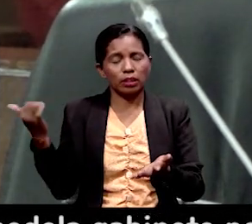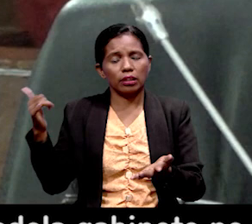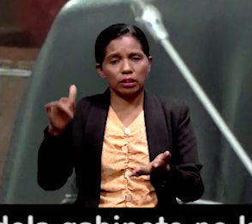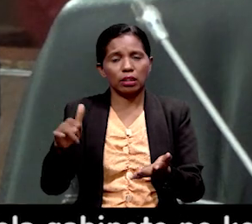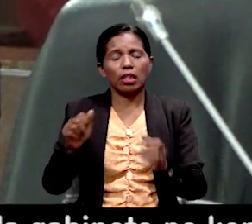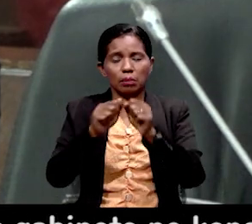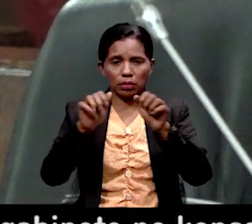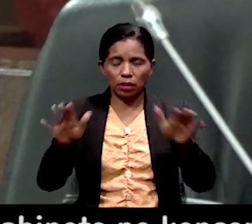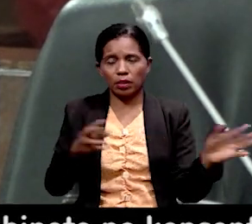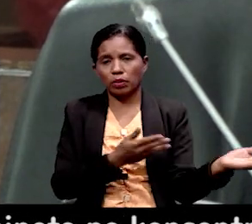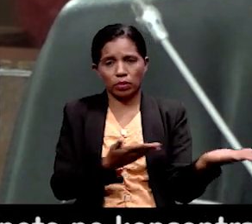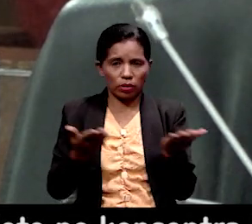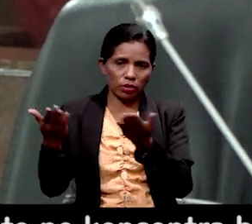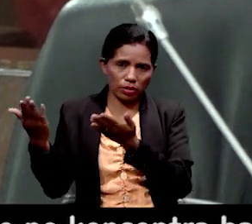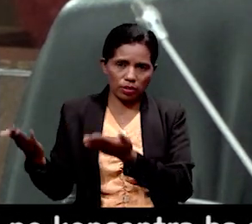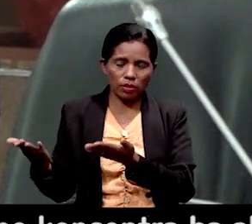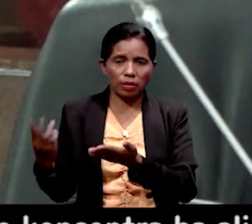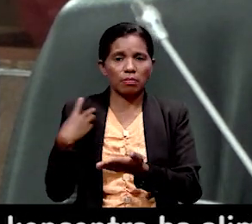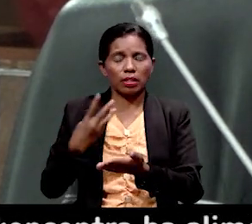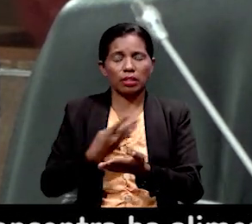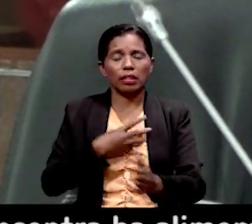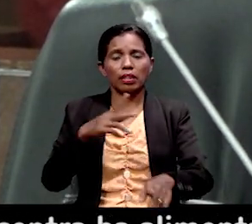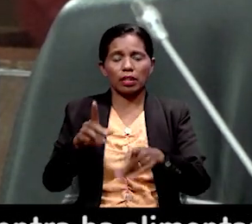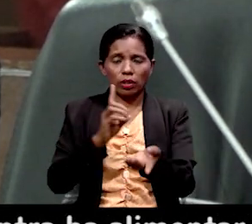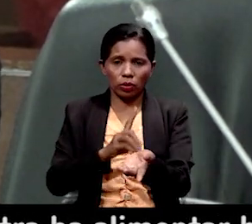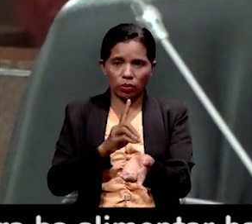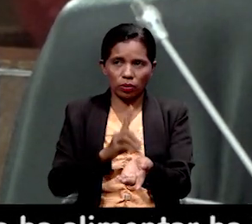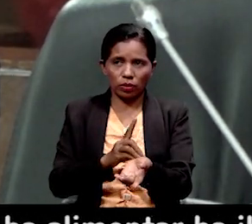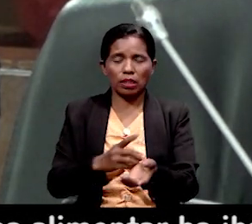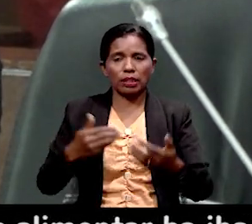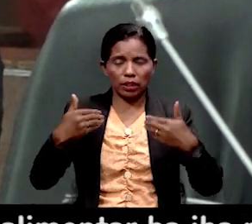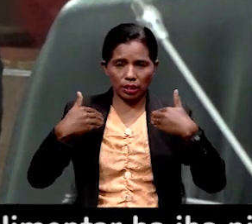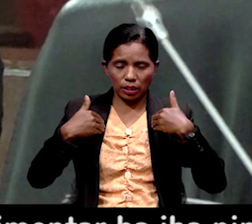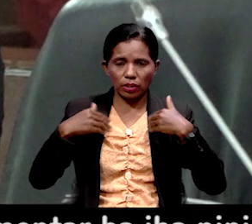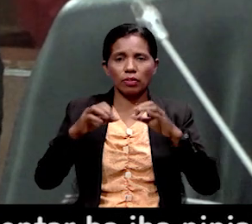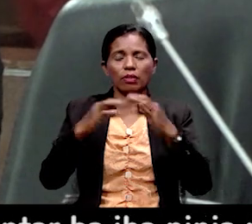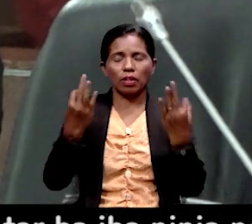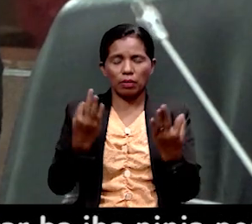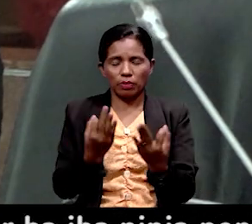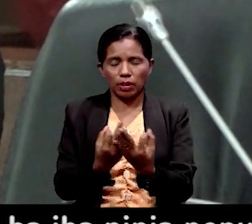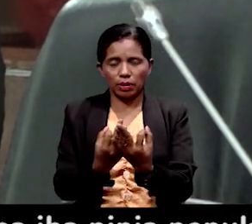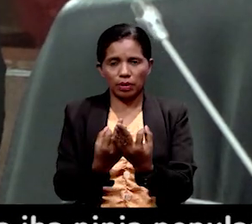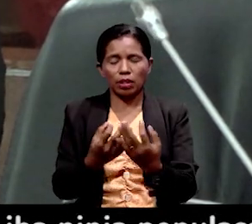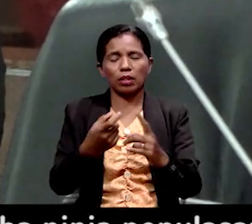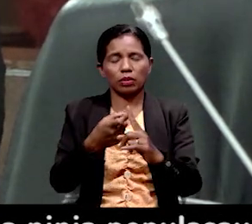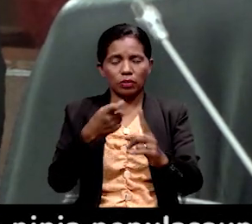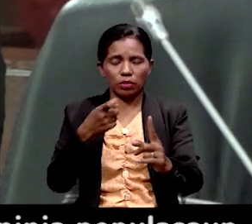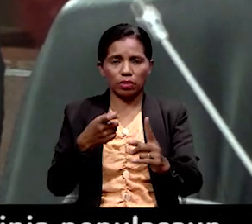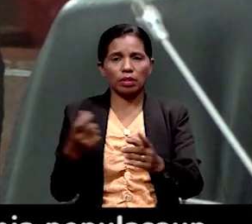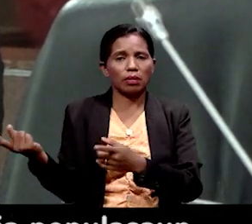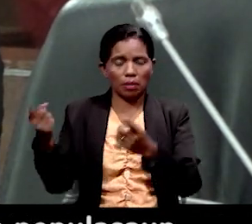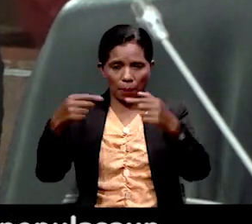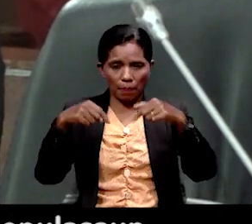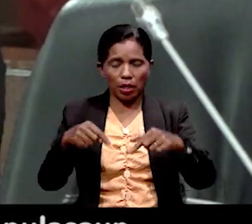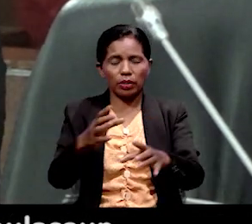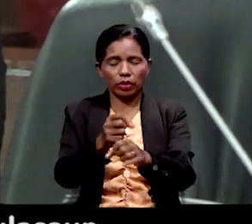administra do ni bai hetania pessoal saúde sir ne bem e hamos família hu si pasial pessoal saúde sir ne bem mai